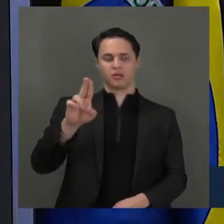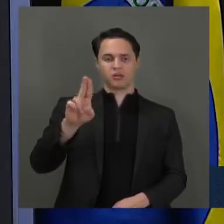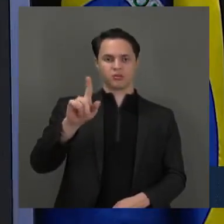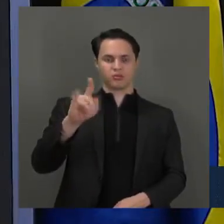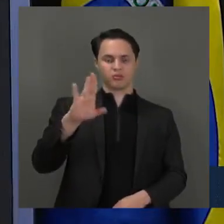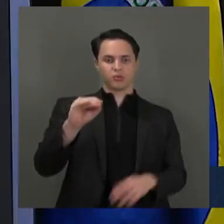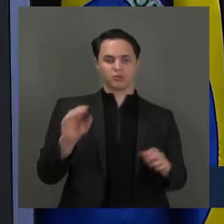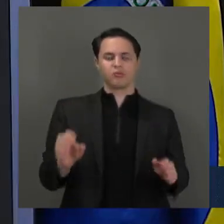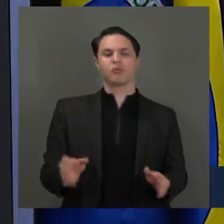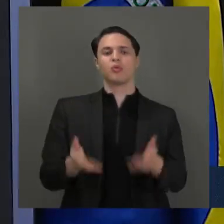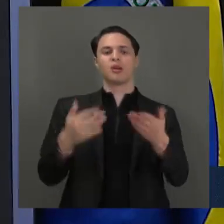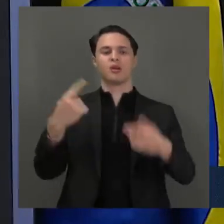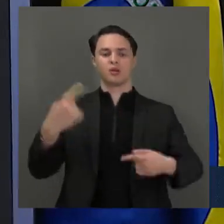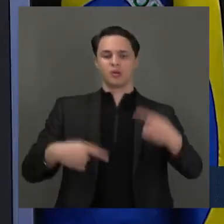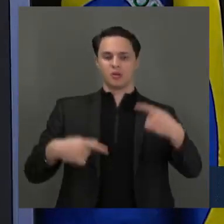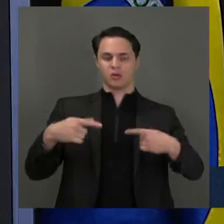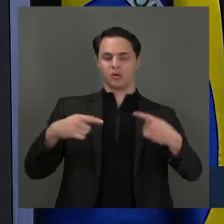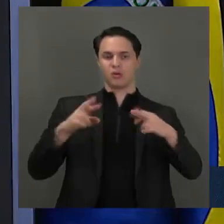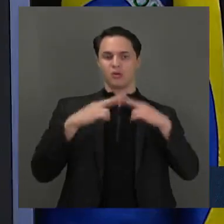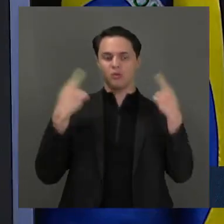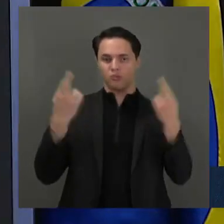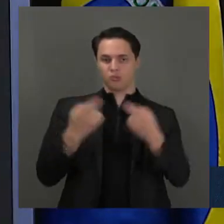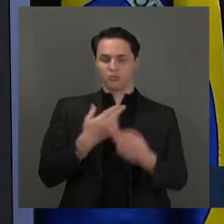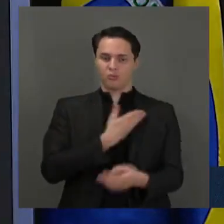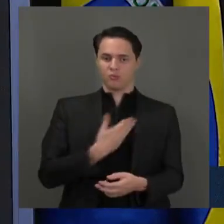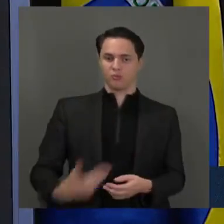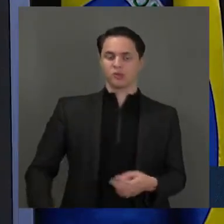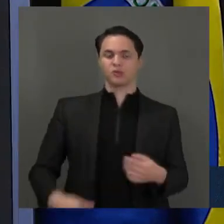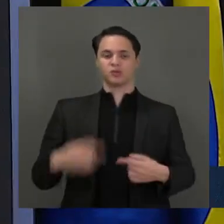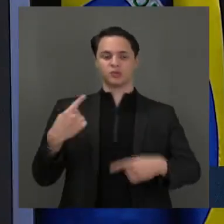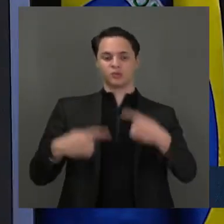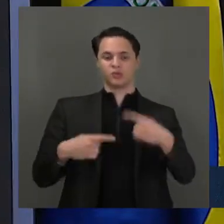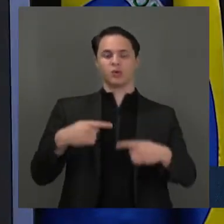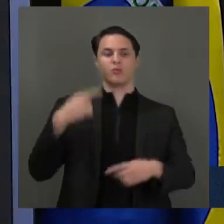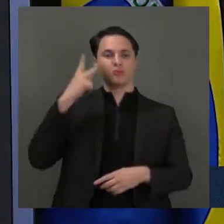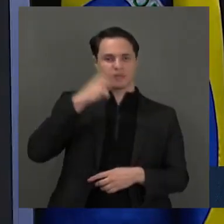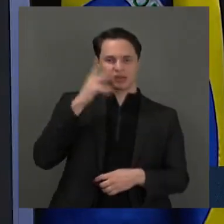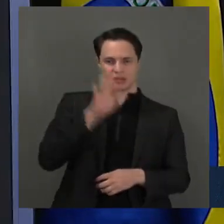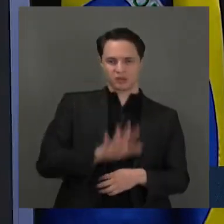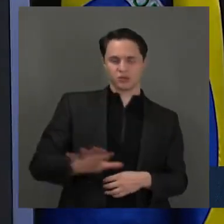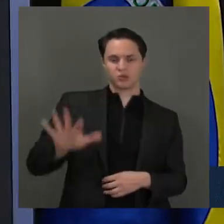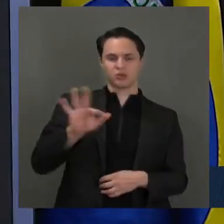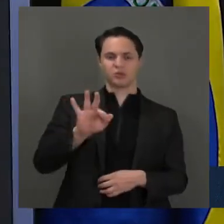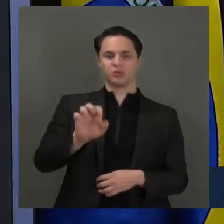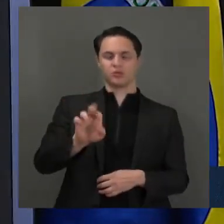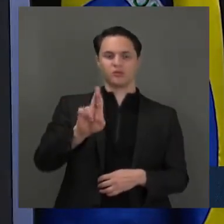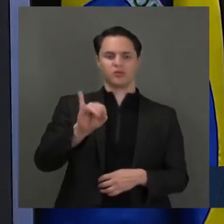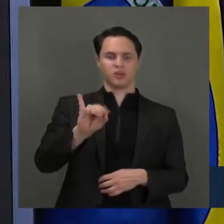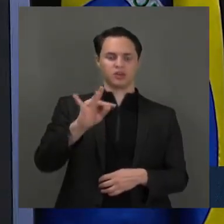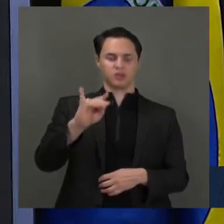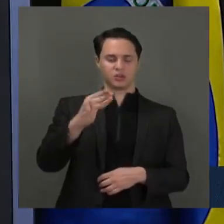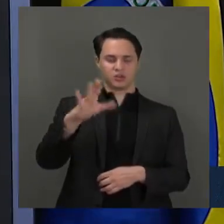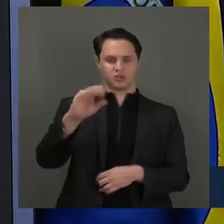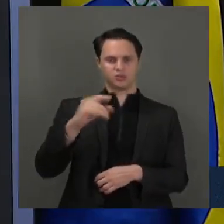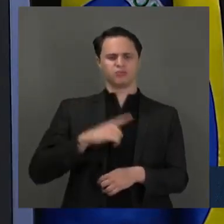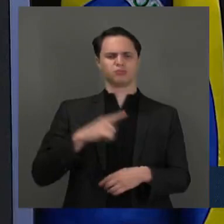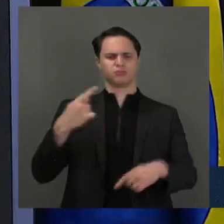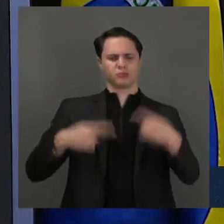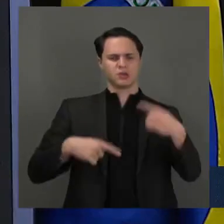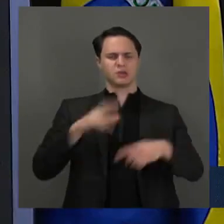pública para discutir a Política Nacional de Fertilizantes, bastante concorrida e com resultados